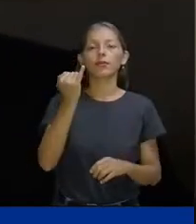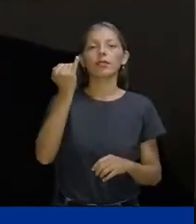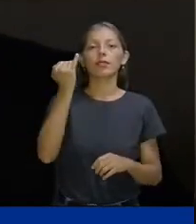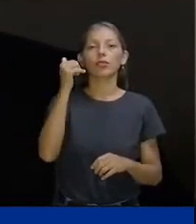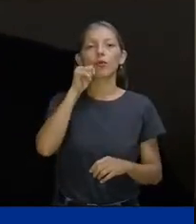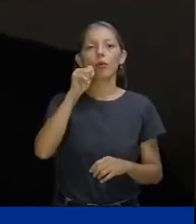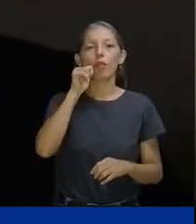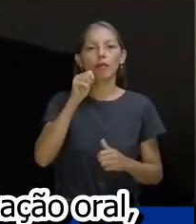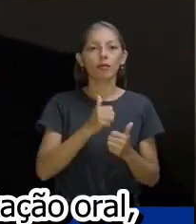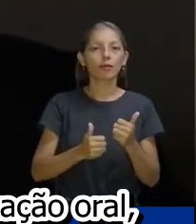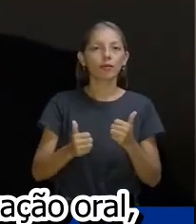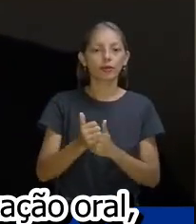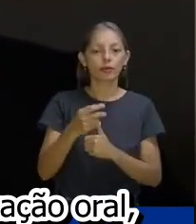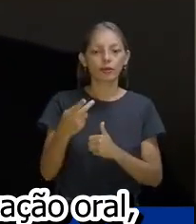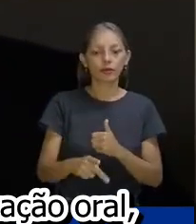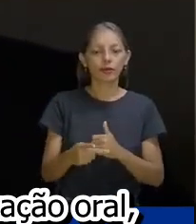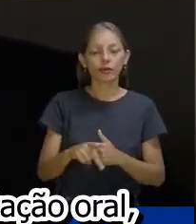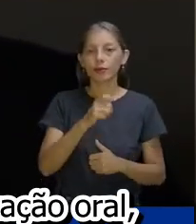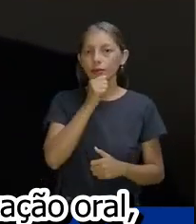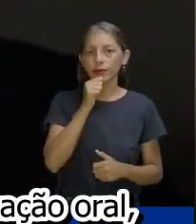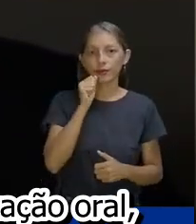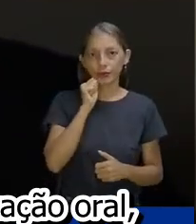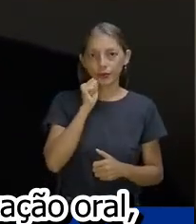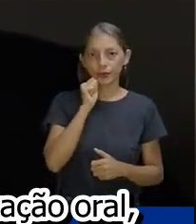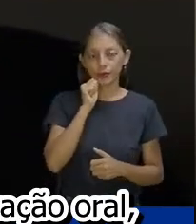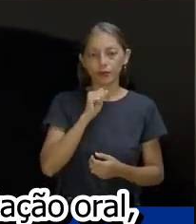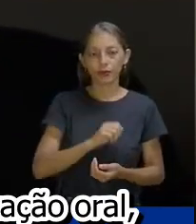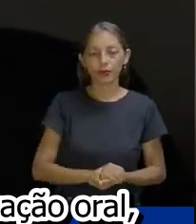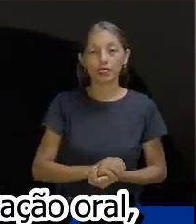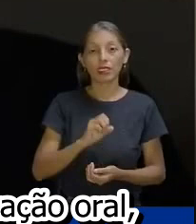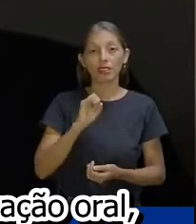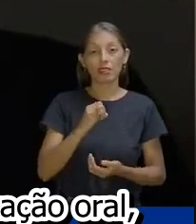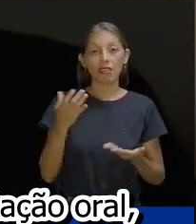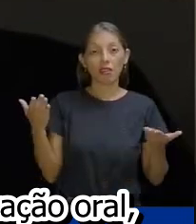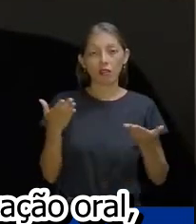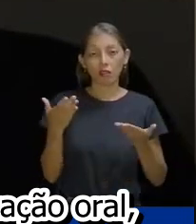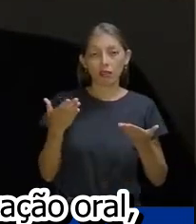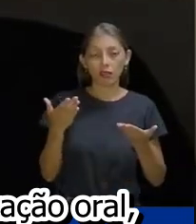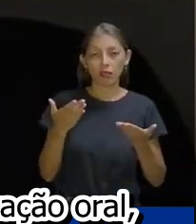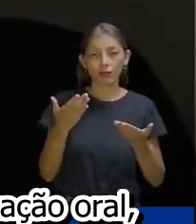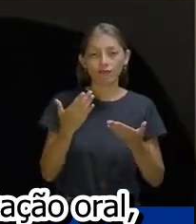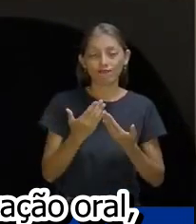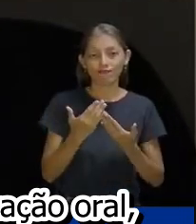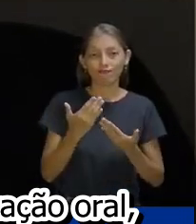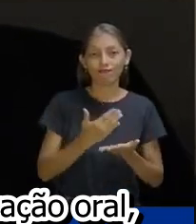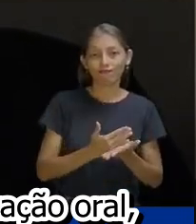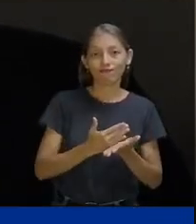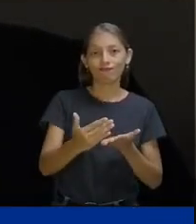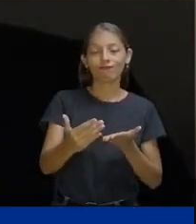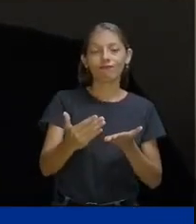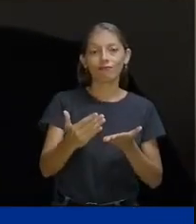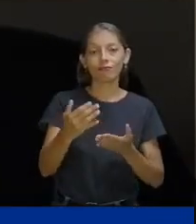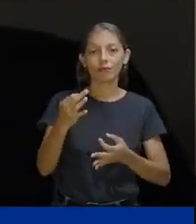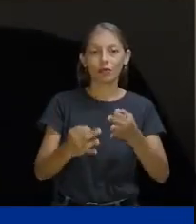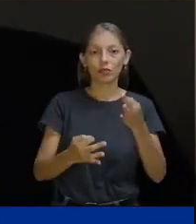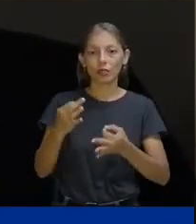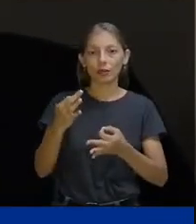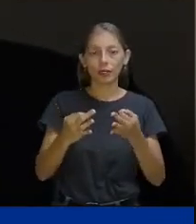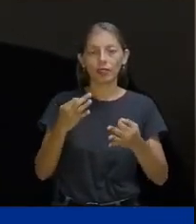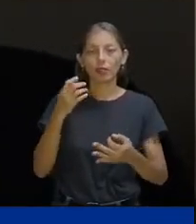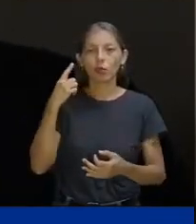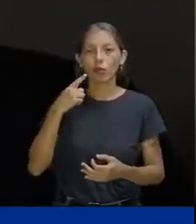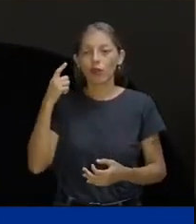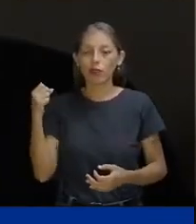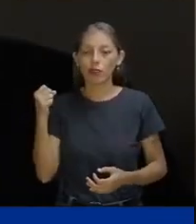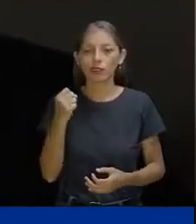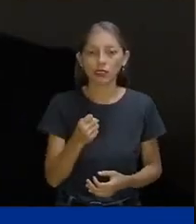do Amapá. E se nós entrarmos agora neste julgamento com a sustentação oral, com toda